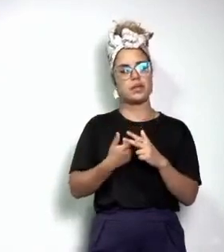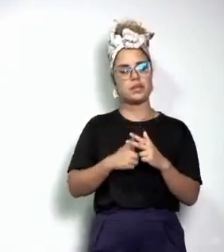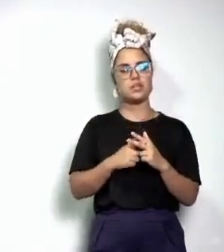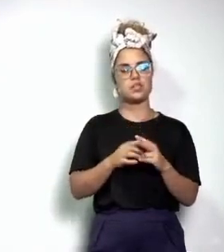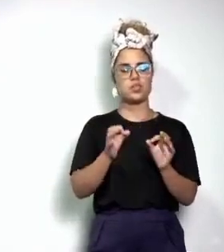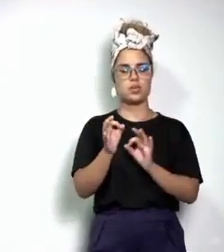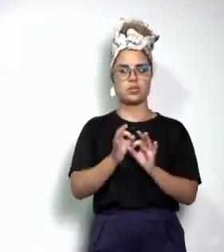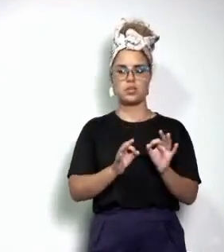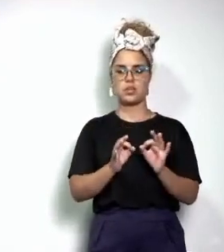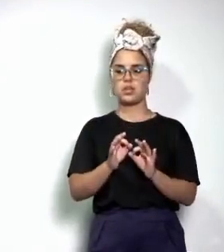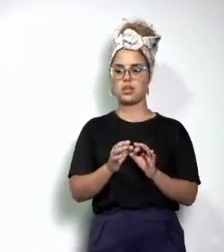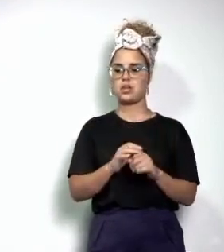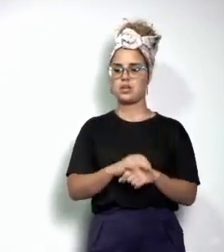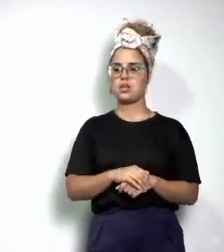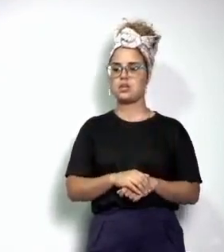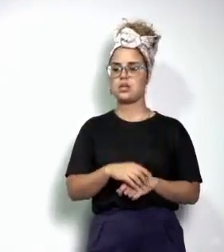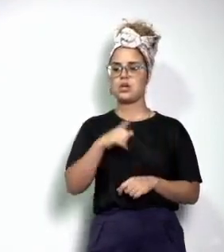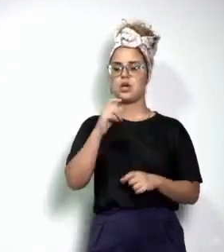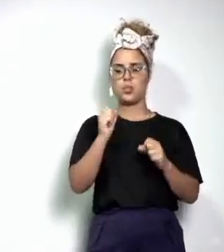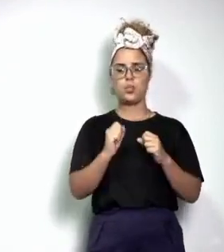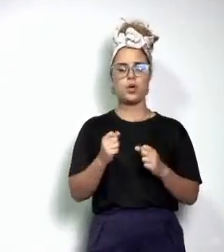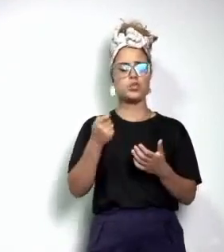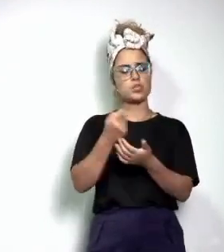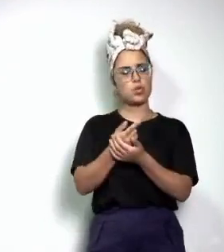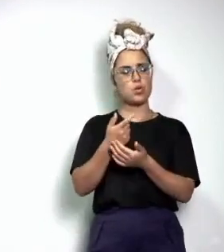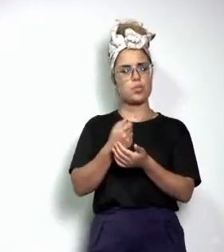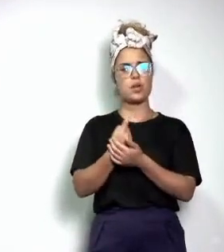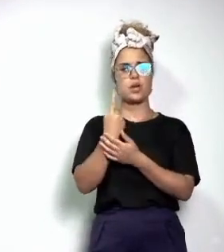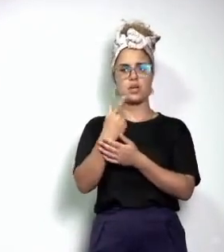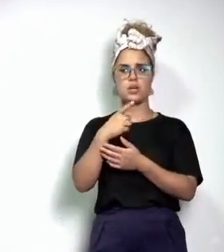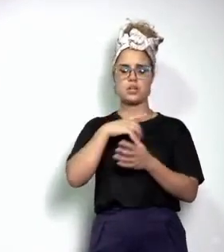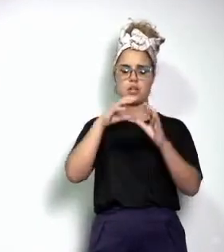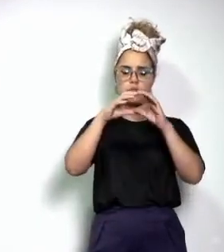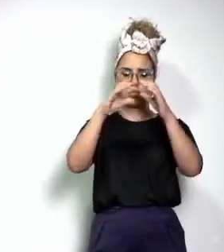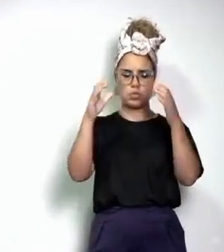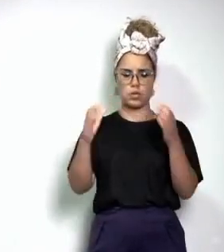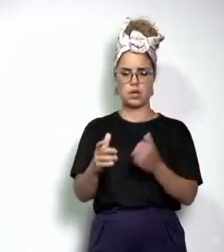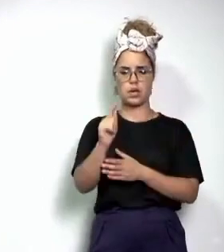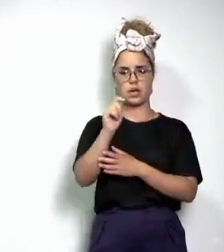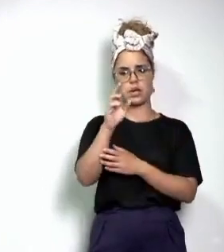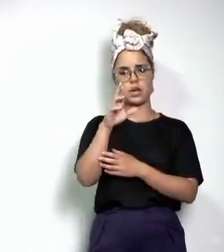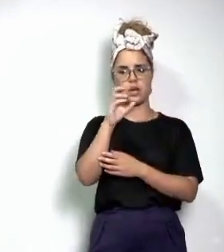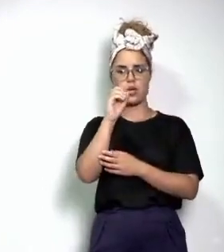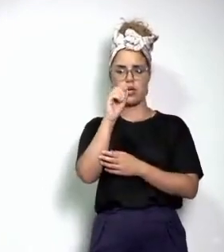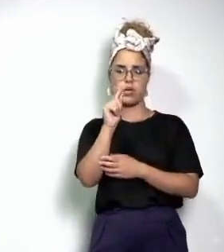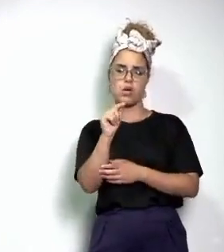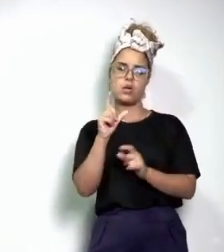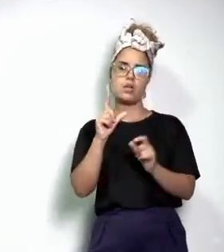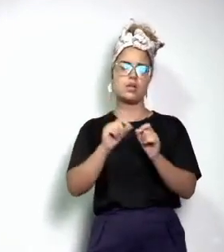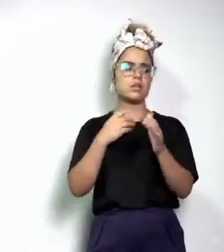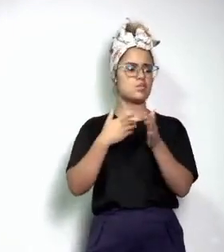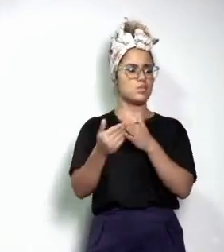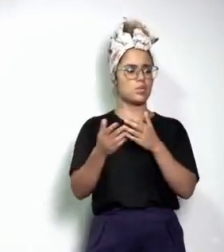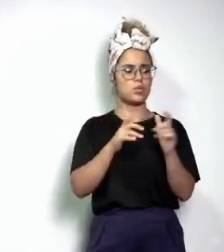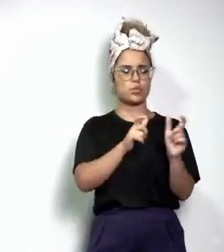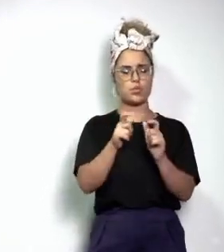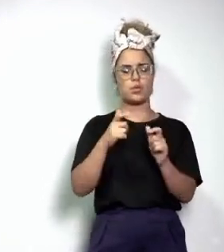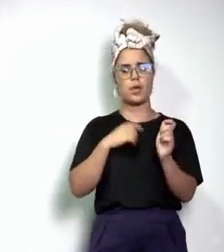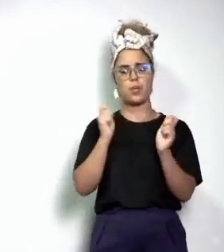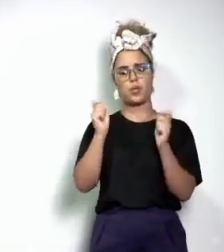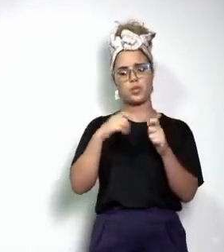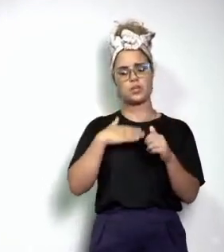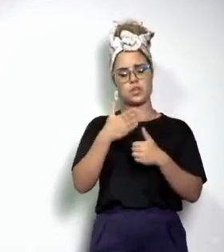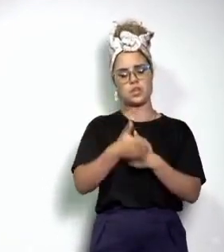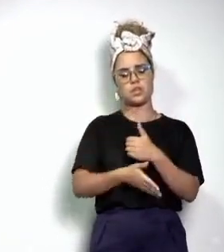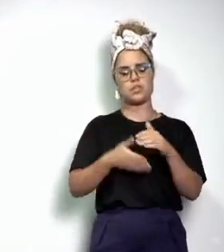de montagem, a gente pode estar adquirindo uma dessa, colocar numa gaiola, ou, enfim, colocar onde tiver acesso ali na